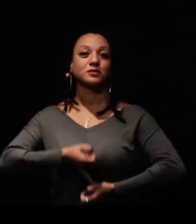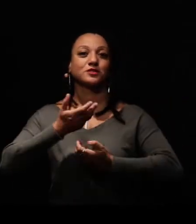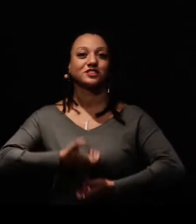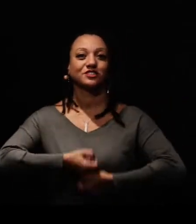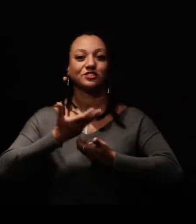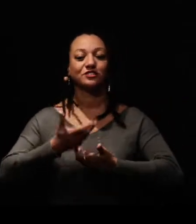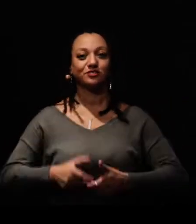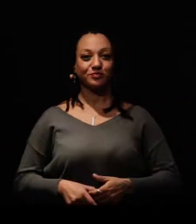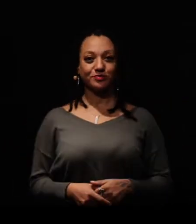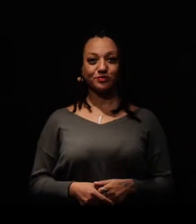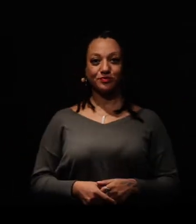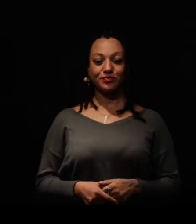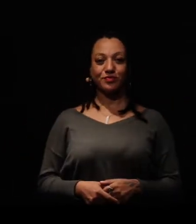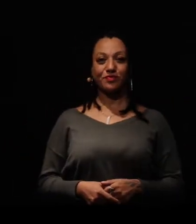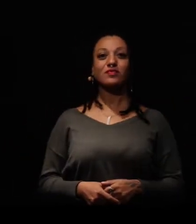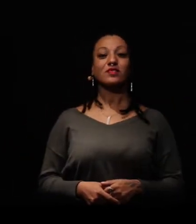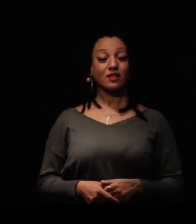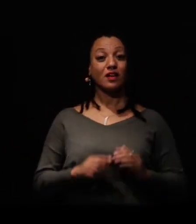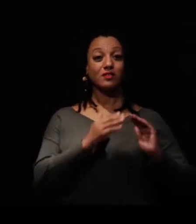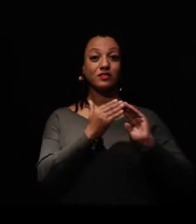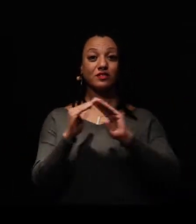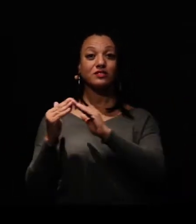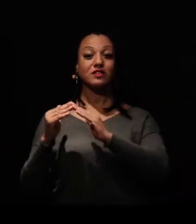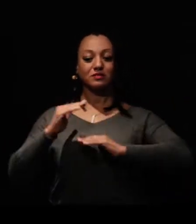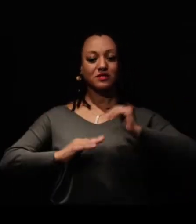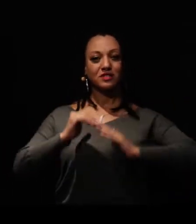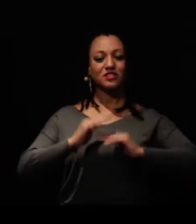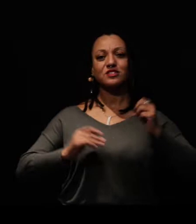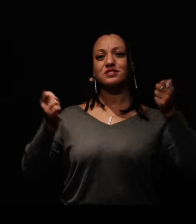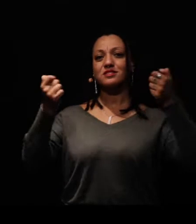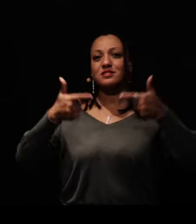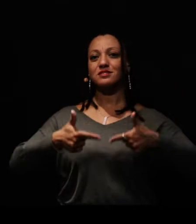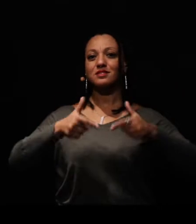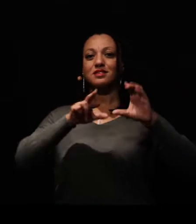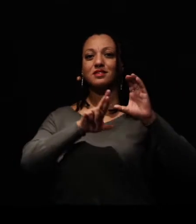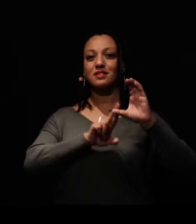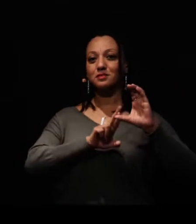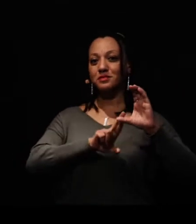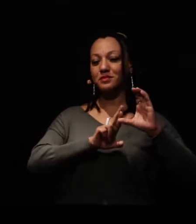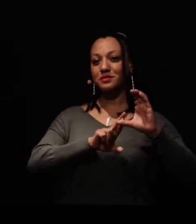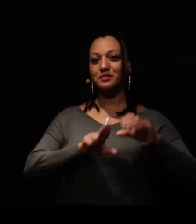periferia é pô? Ética! A favela é ação, Islã!